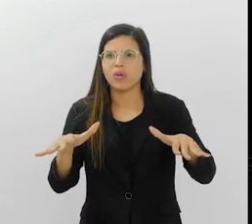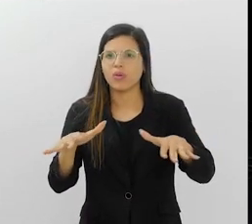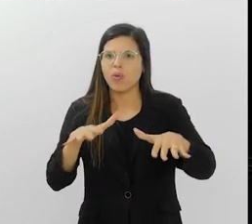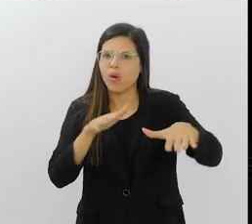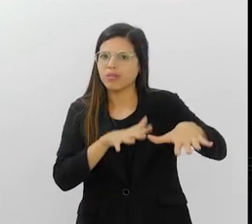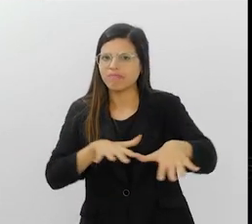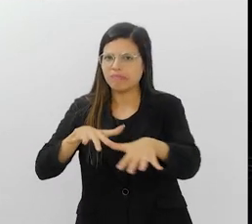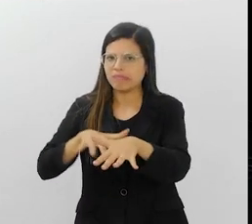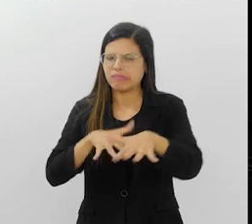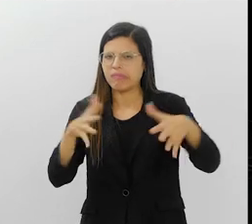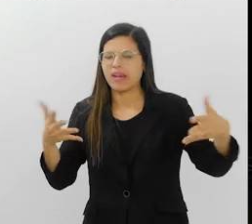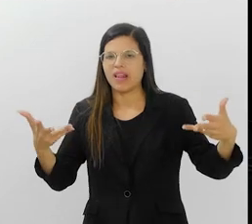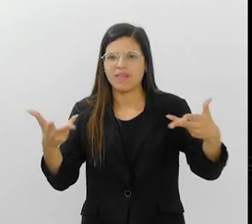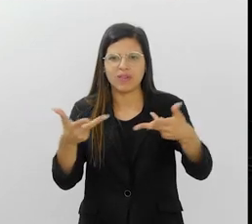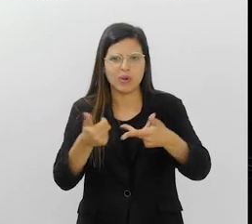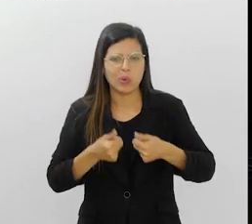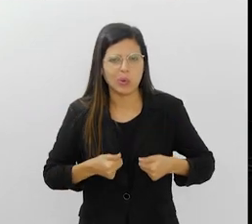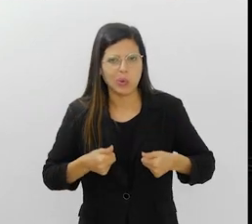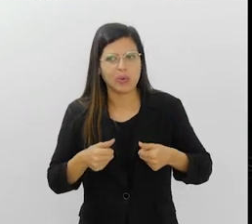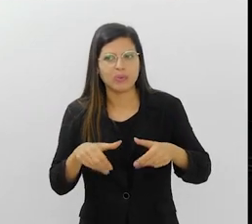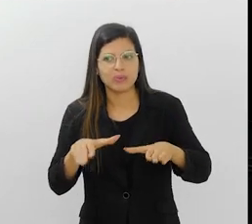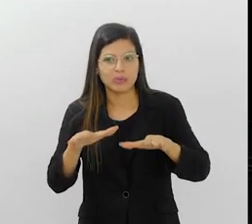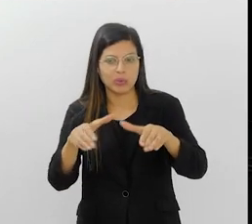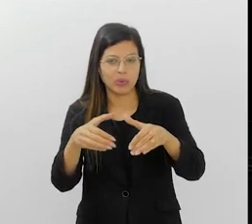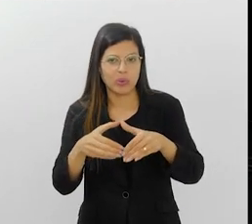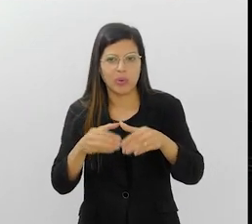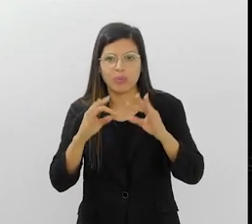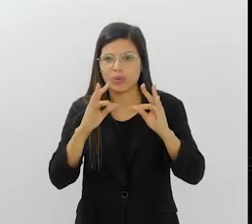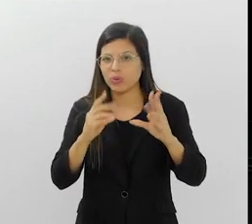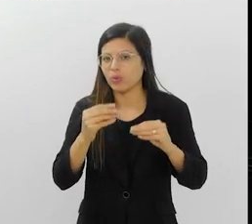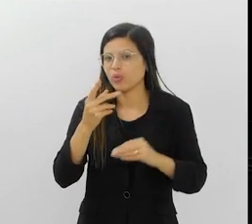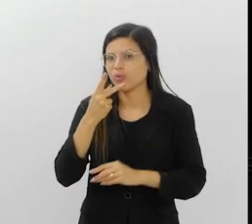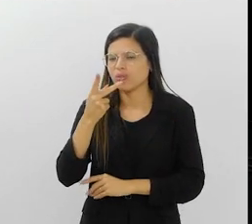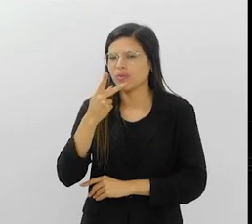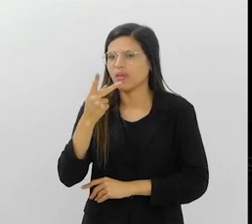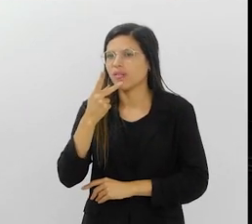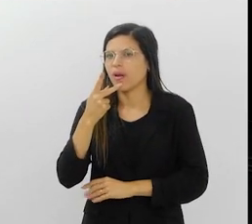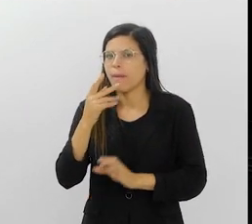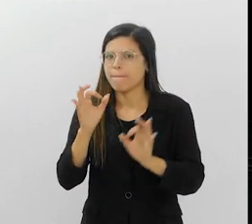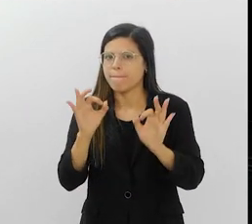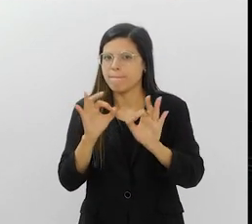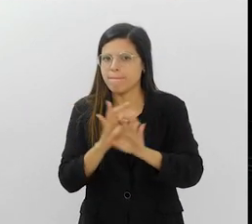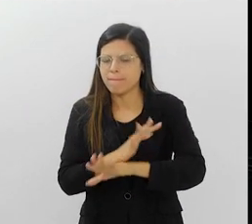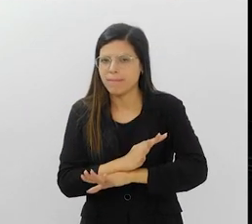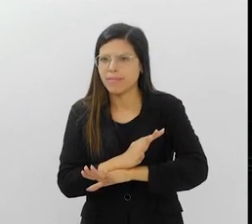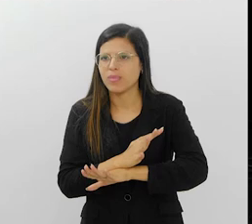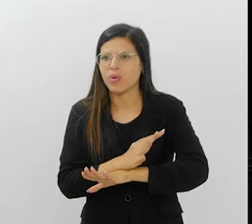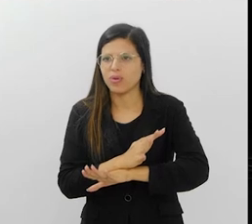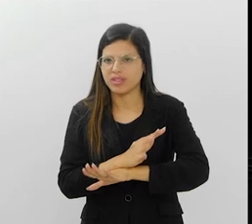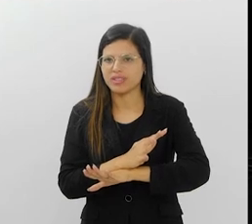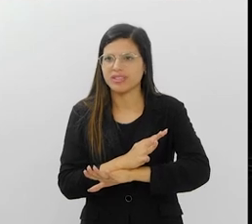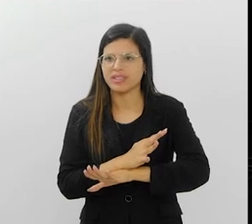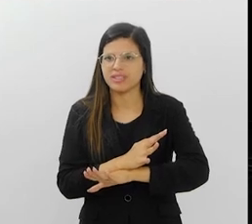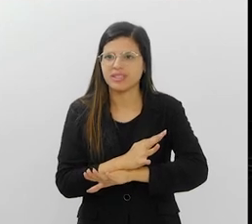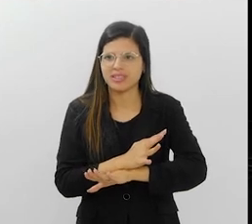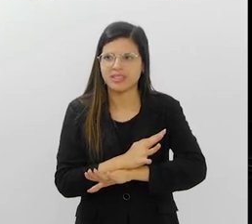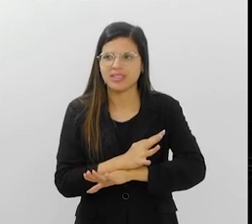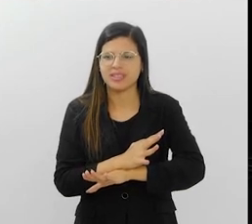com aquele desfile maravilhoso. Uma escola que todo mundo dizia que estava pronta para descer. E voltou